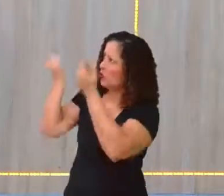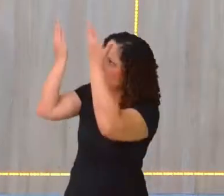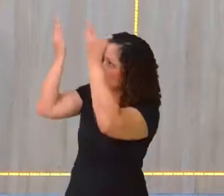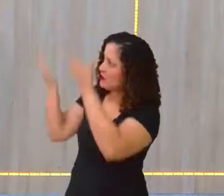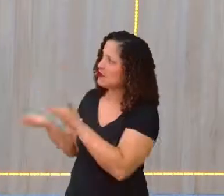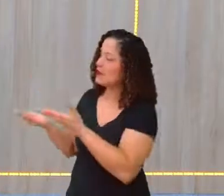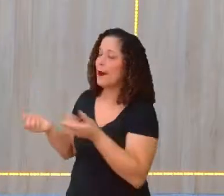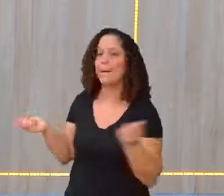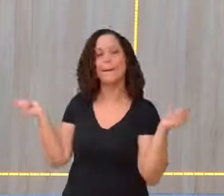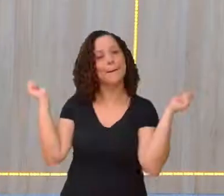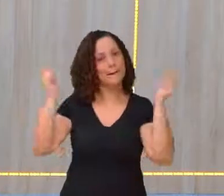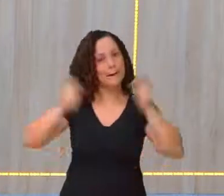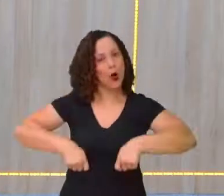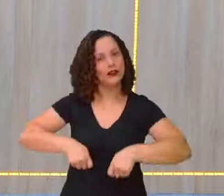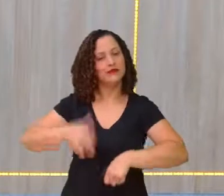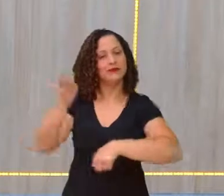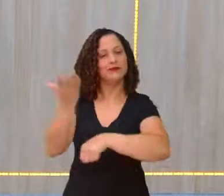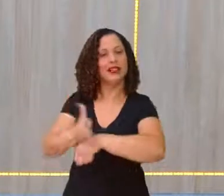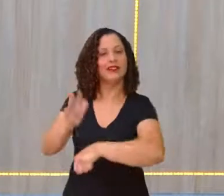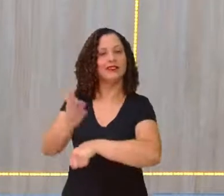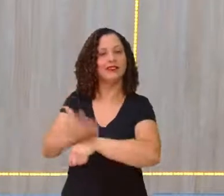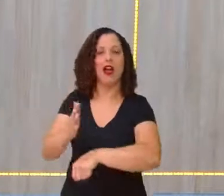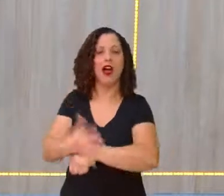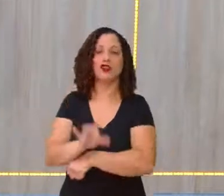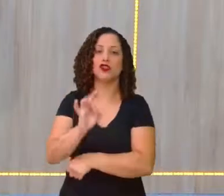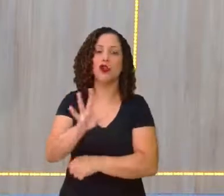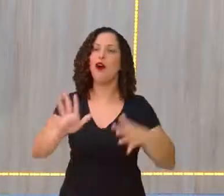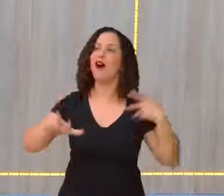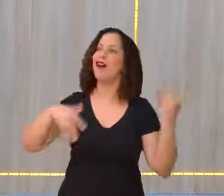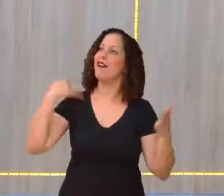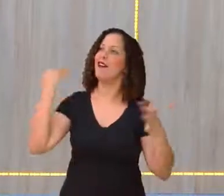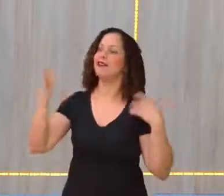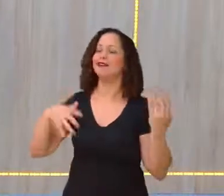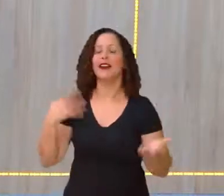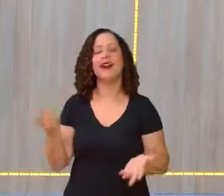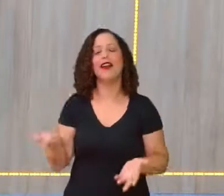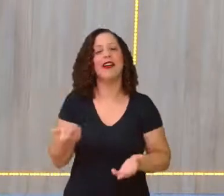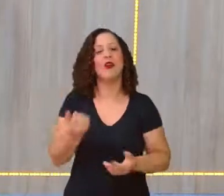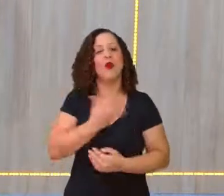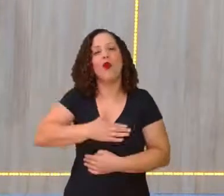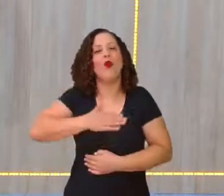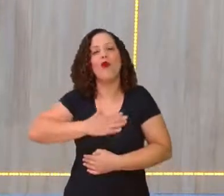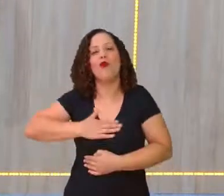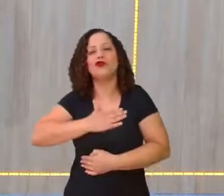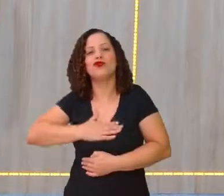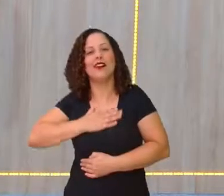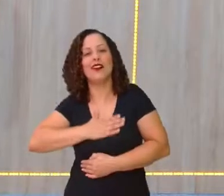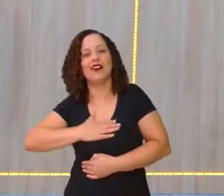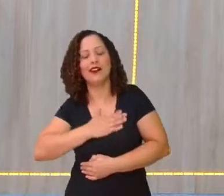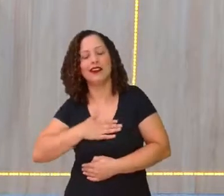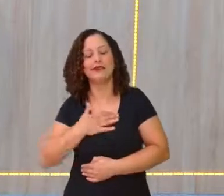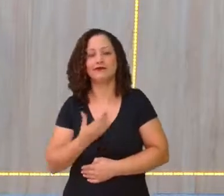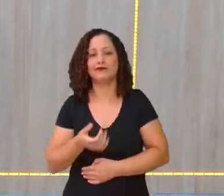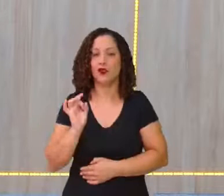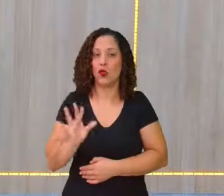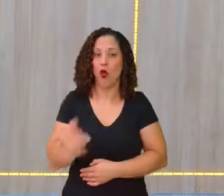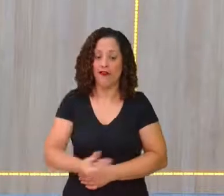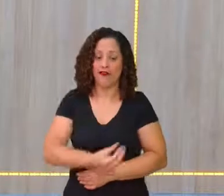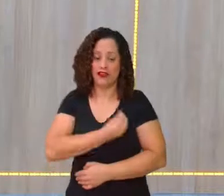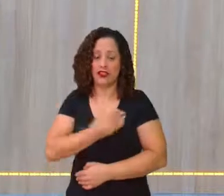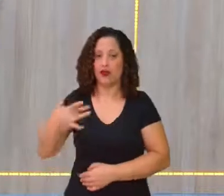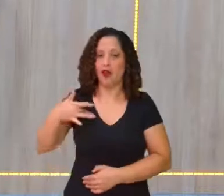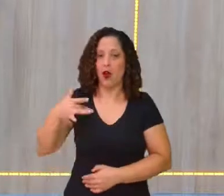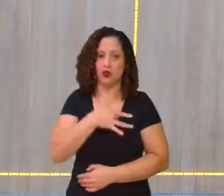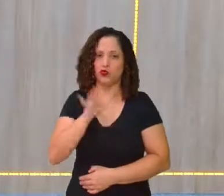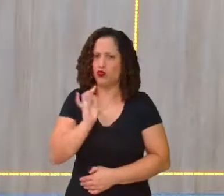podem ser praticadas como um lazer, como uma diversão, como um exercício para a qualidade de vida,